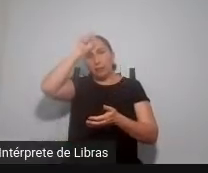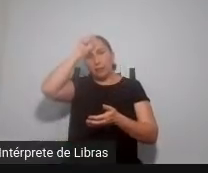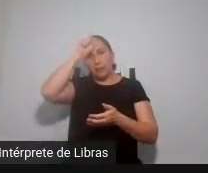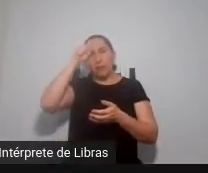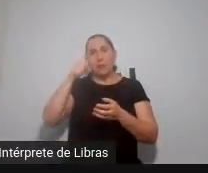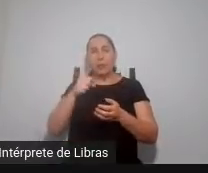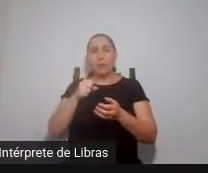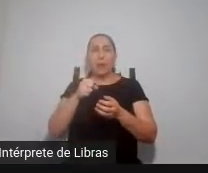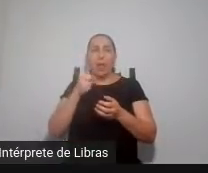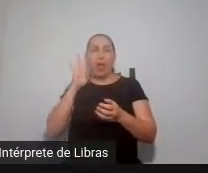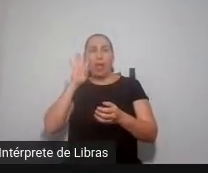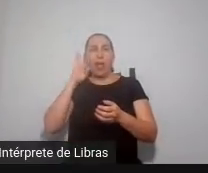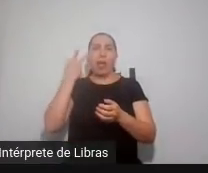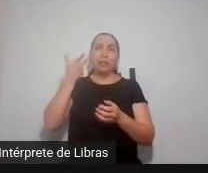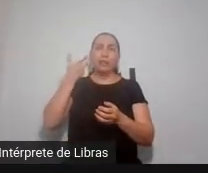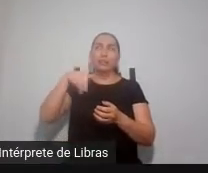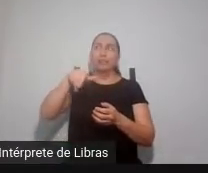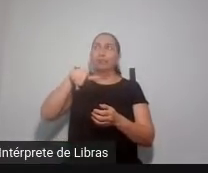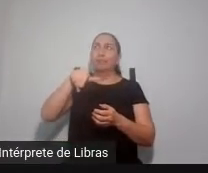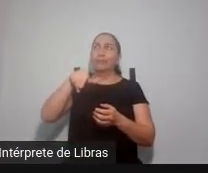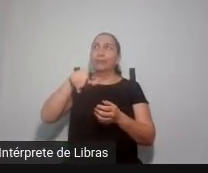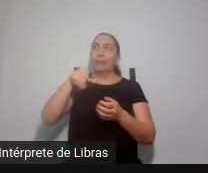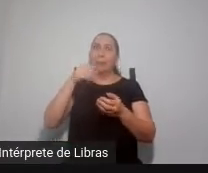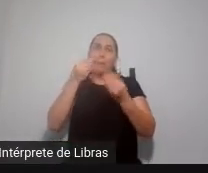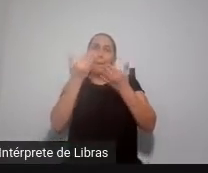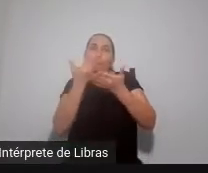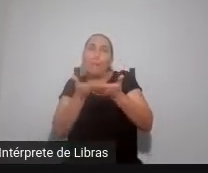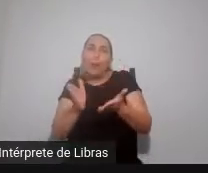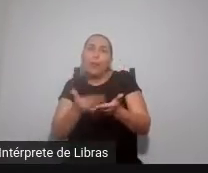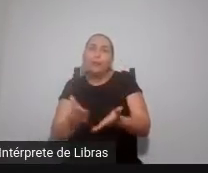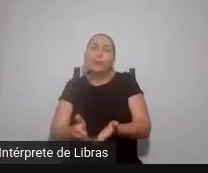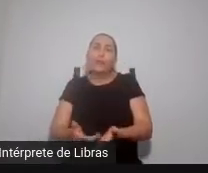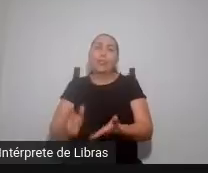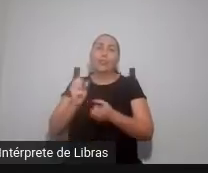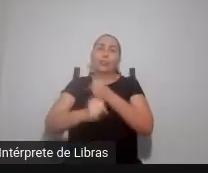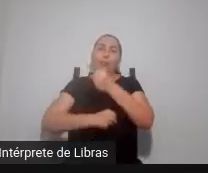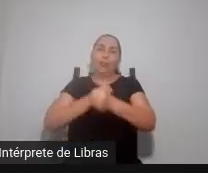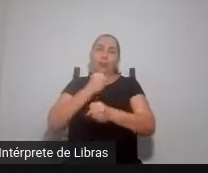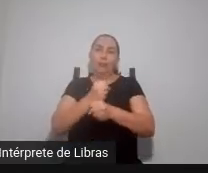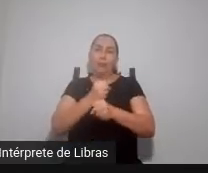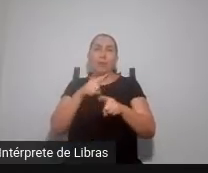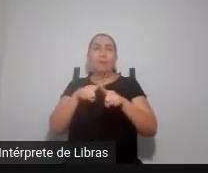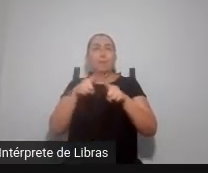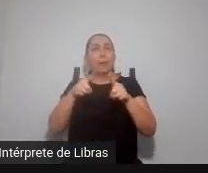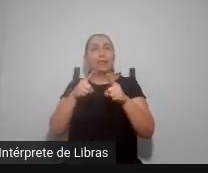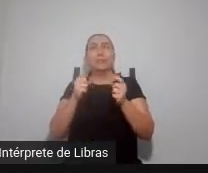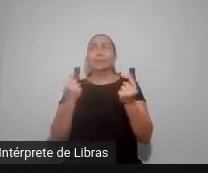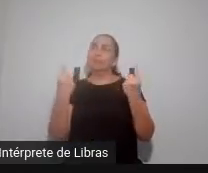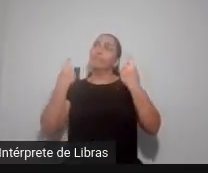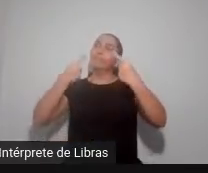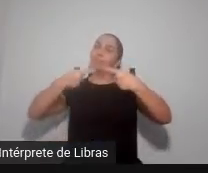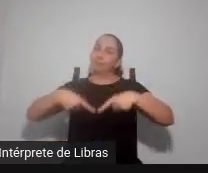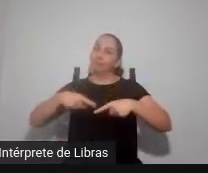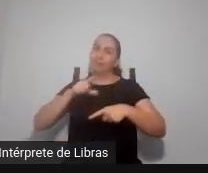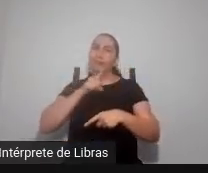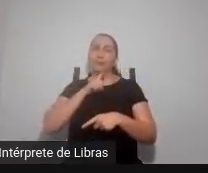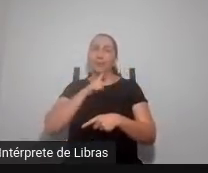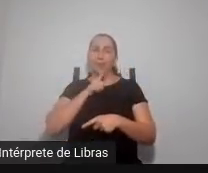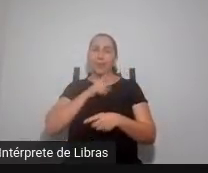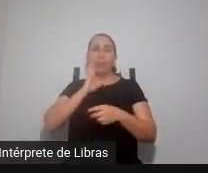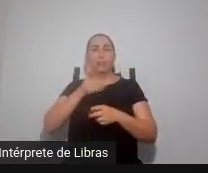Então, construir novas referências tem sido um grande desafio, mas estamos conquistando. Já fizemos